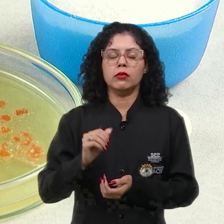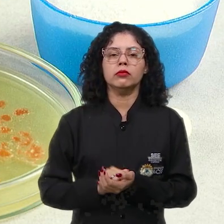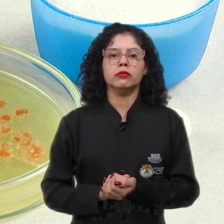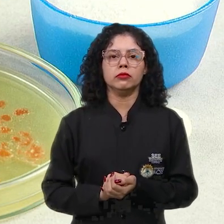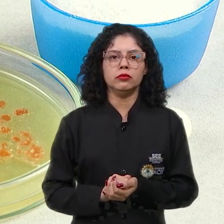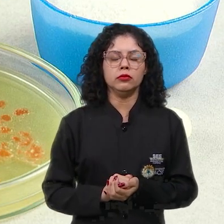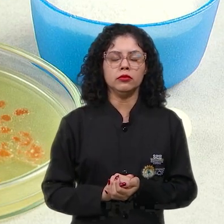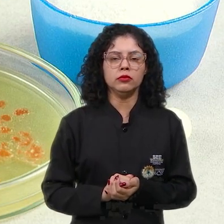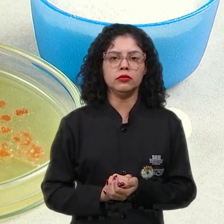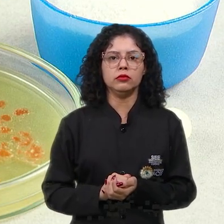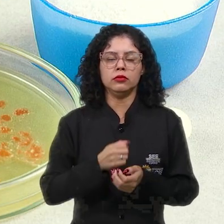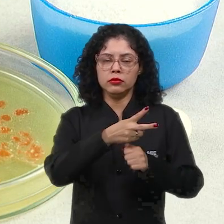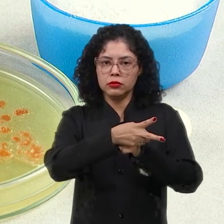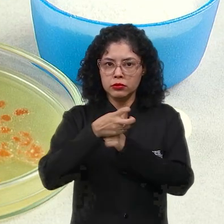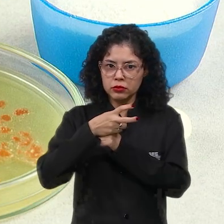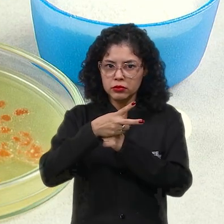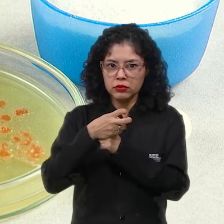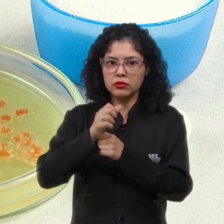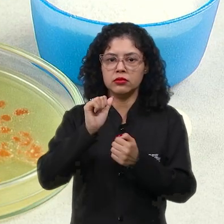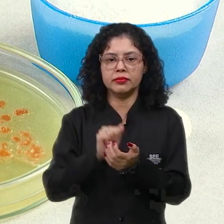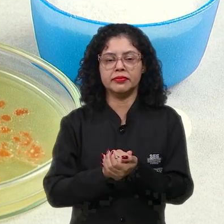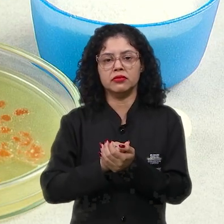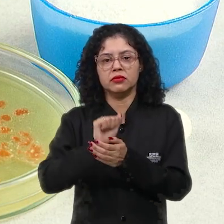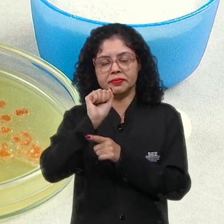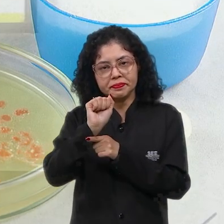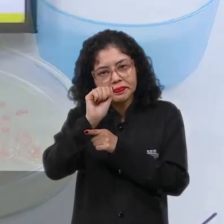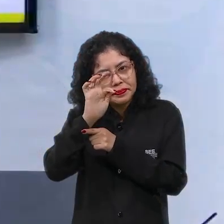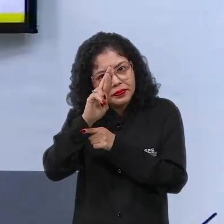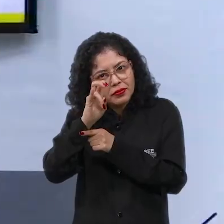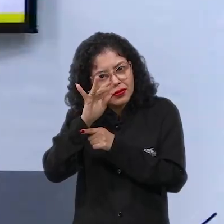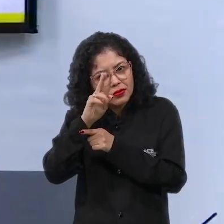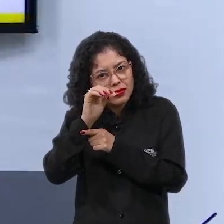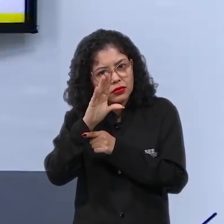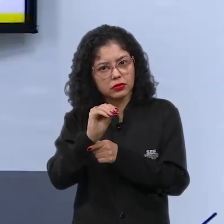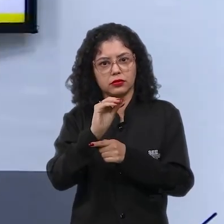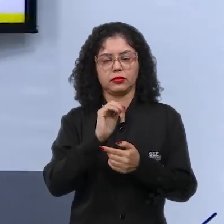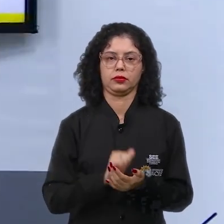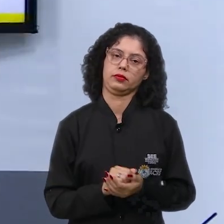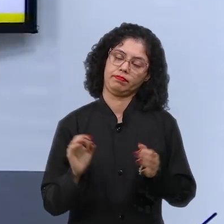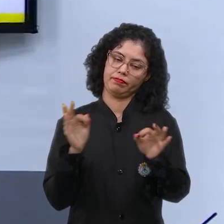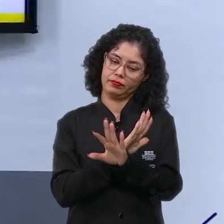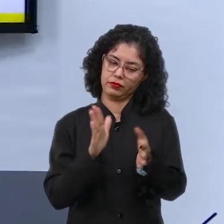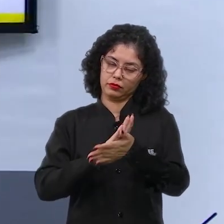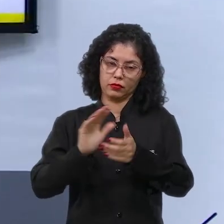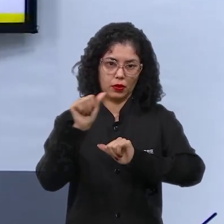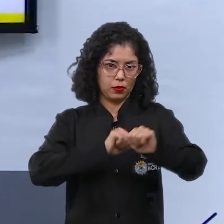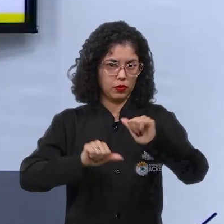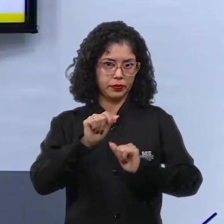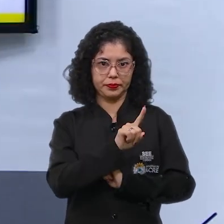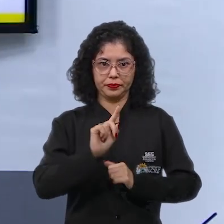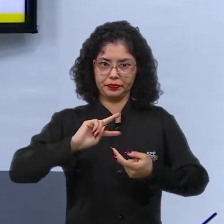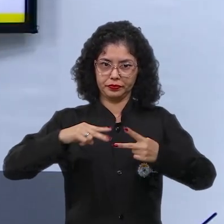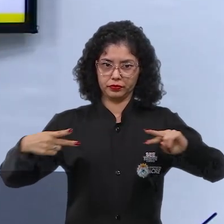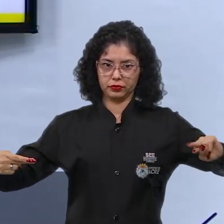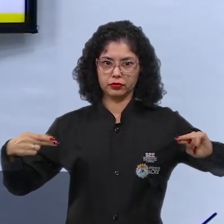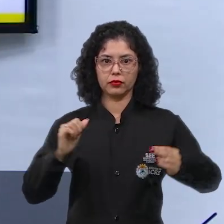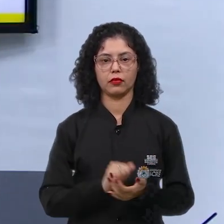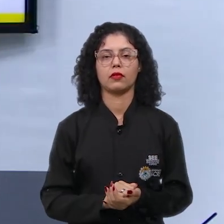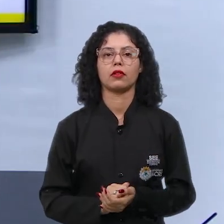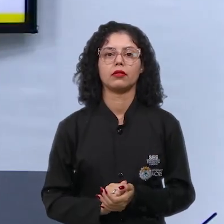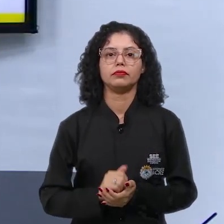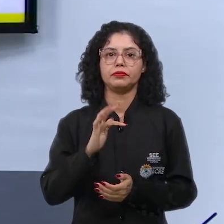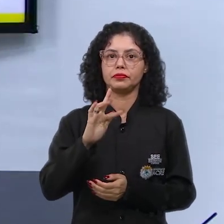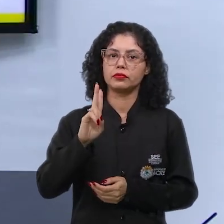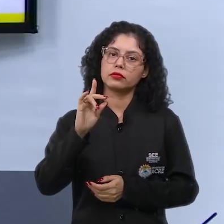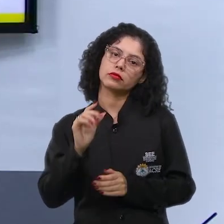para extrair antibiótico. E um detalhe importante, pessoal, que nada é modificado geneticamente. Esses